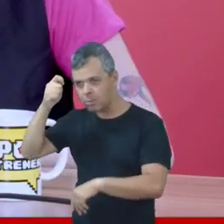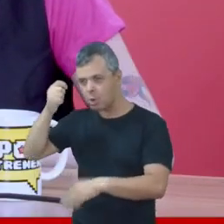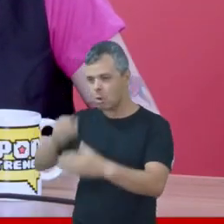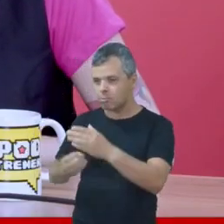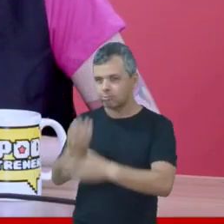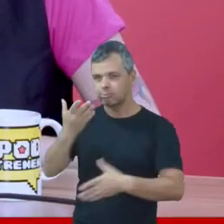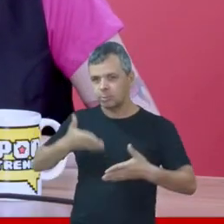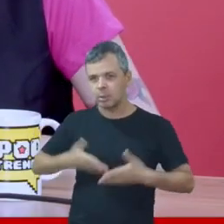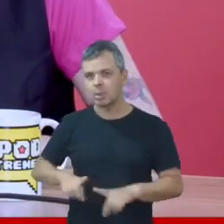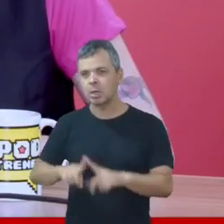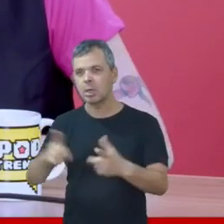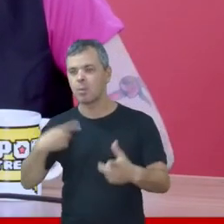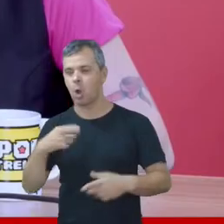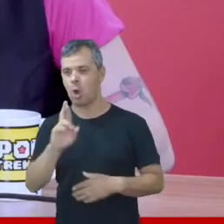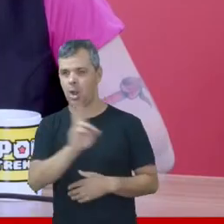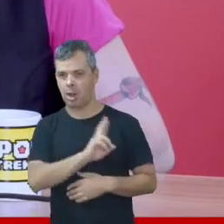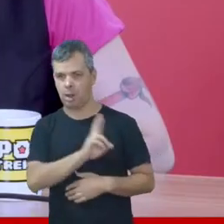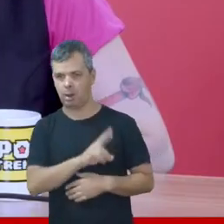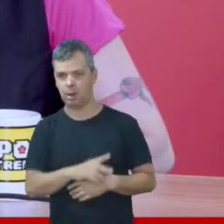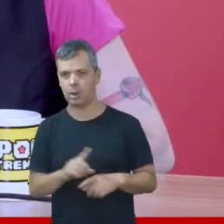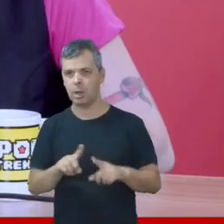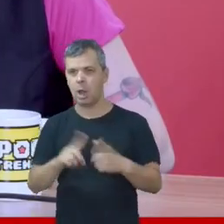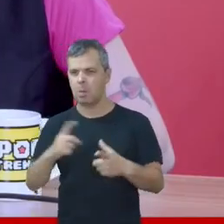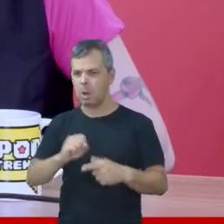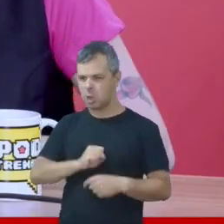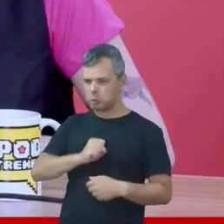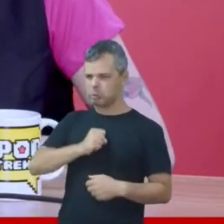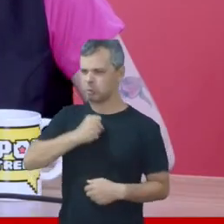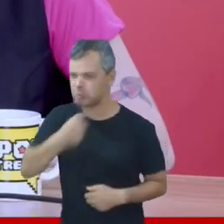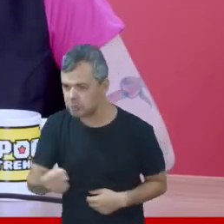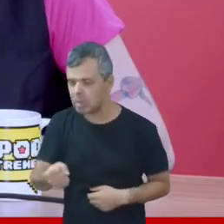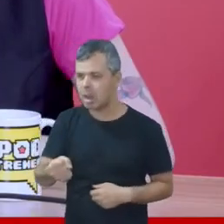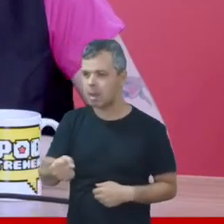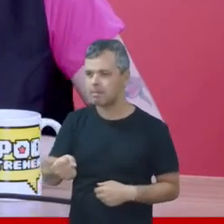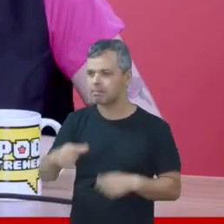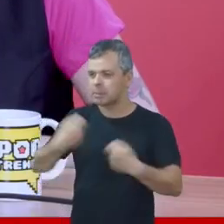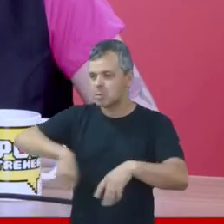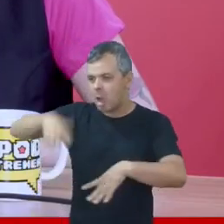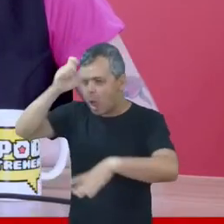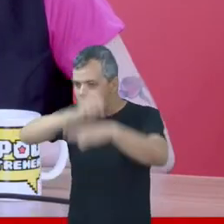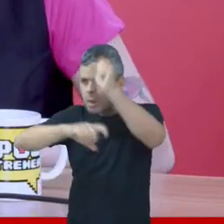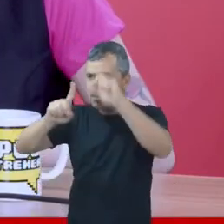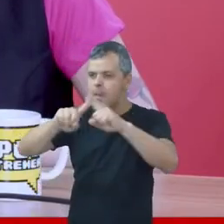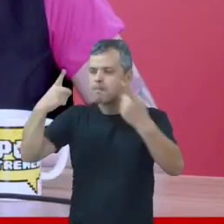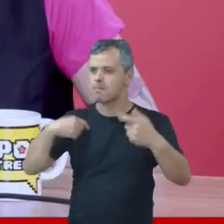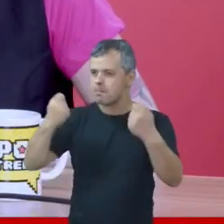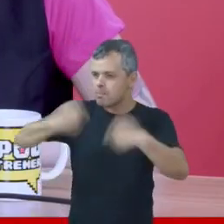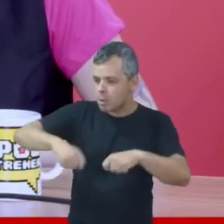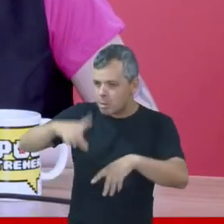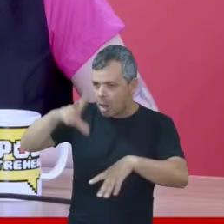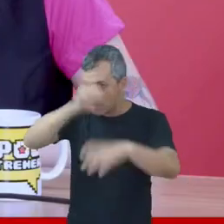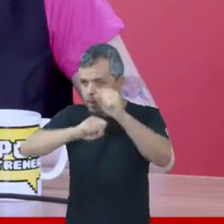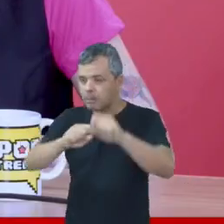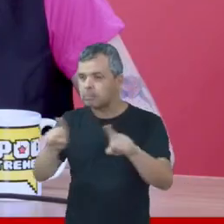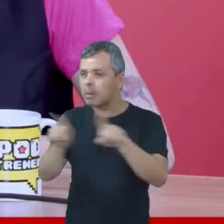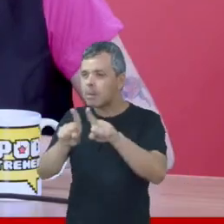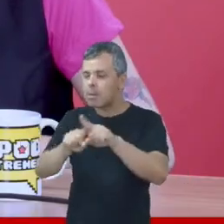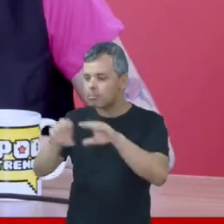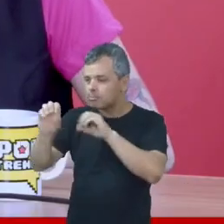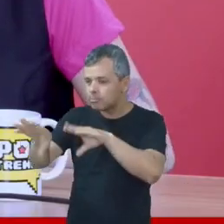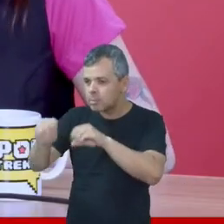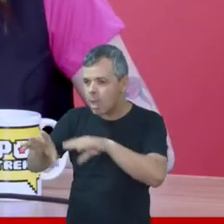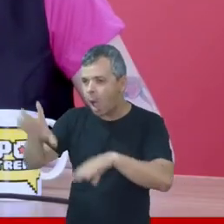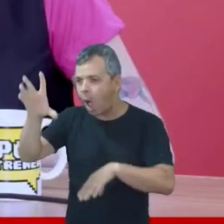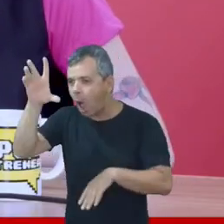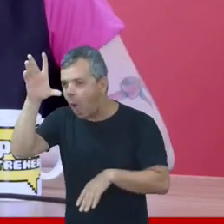origem ou ainda por sua religião. Para odiar, as pessoas precisam aprender. E se podem aprender a odiar, podem ser ensinadas